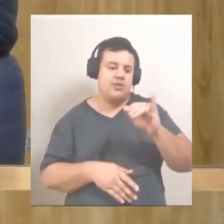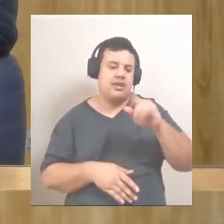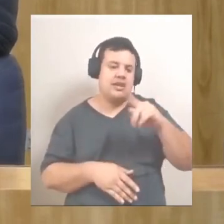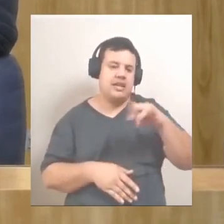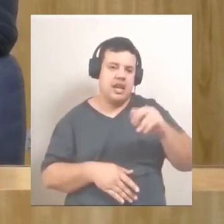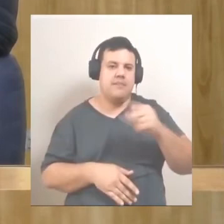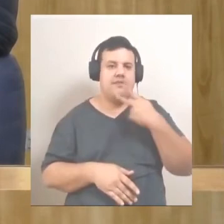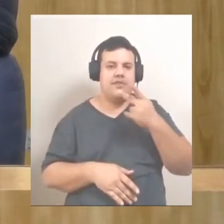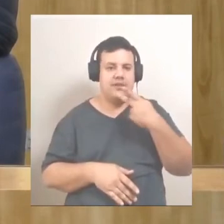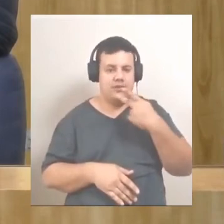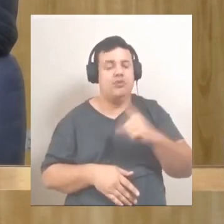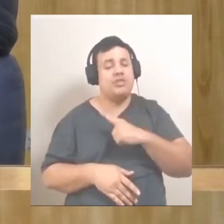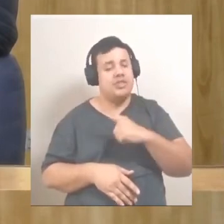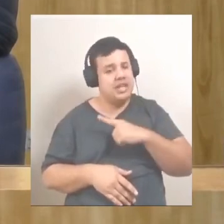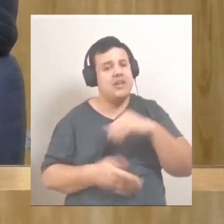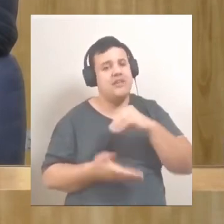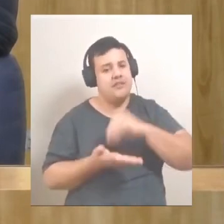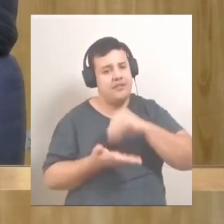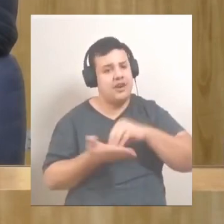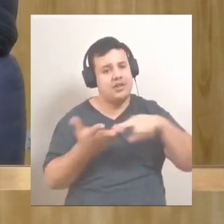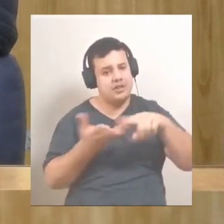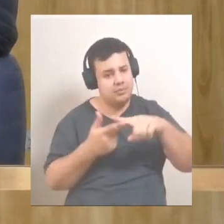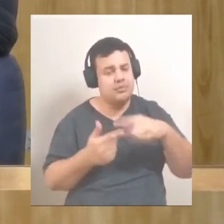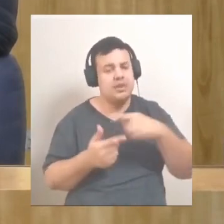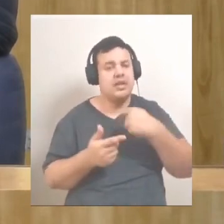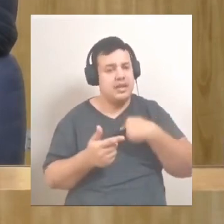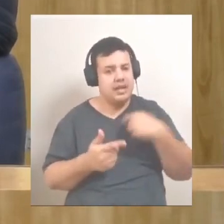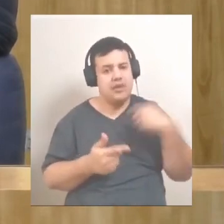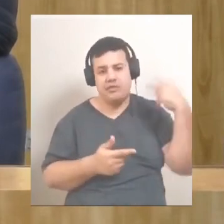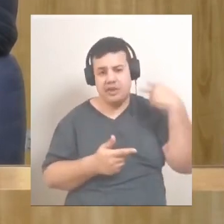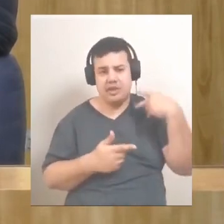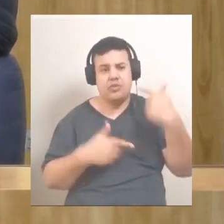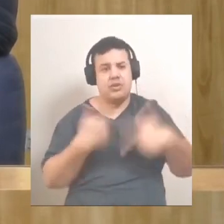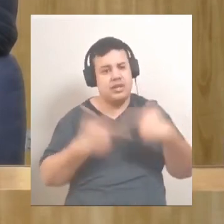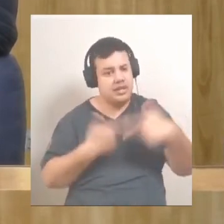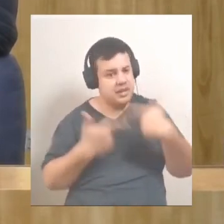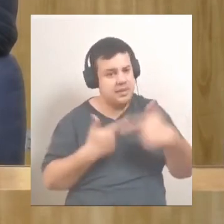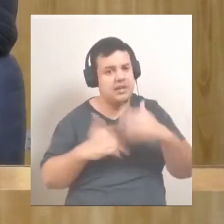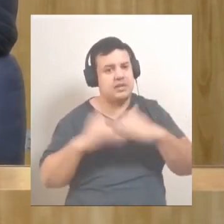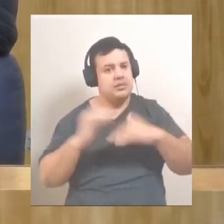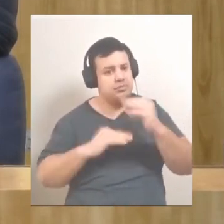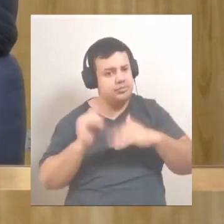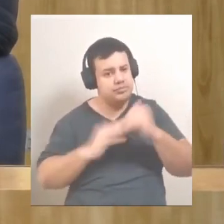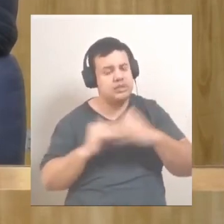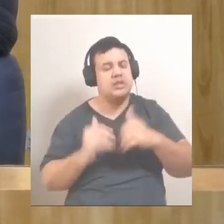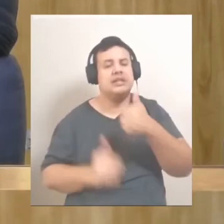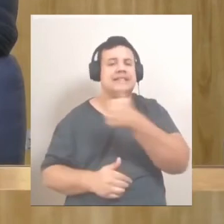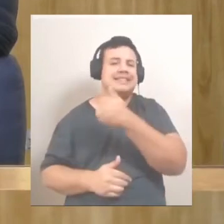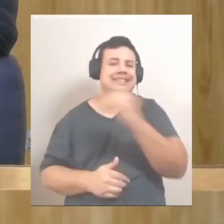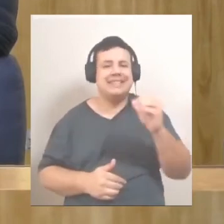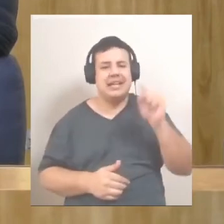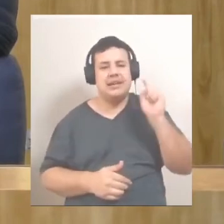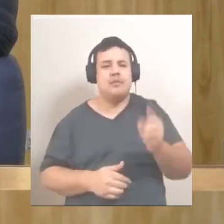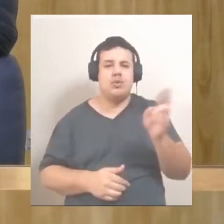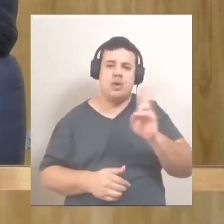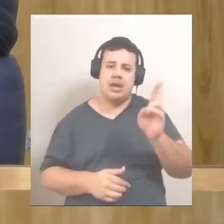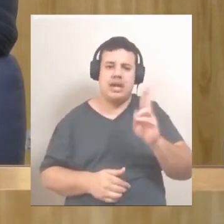as necessidades, eu, através do meu mandato, também aportei pouco mais de R$100 mil, que vai